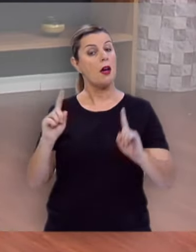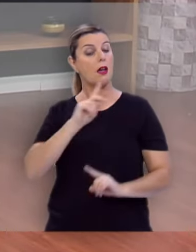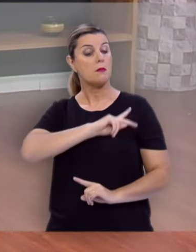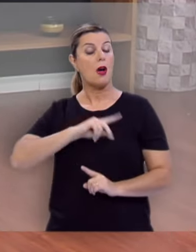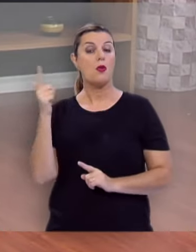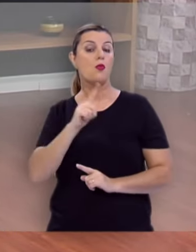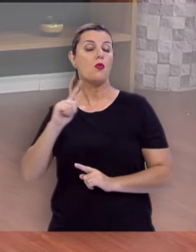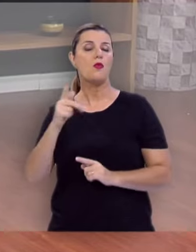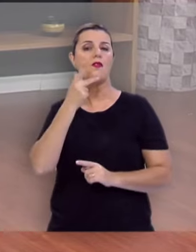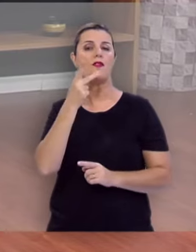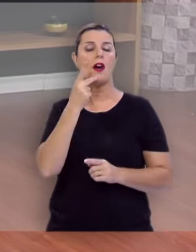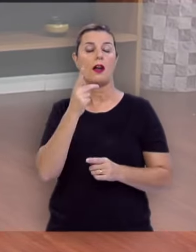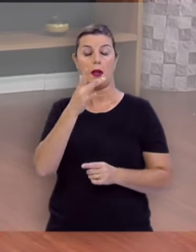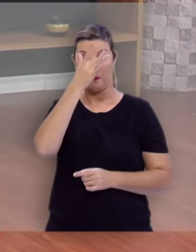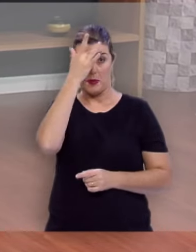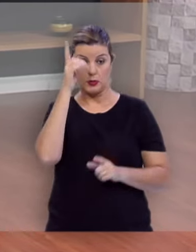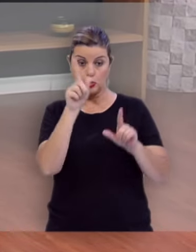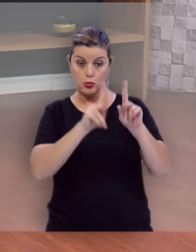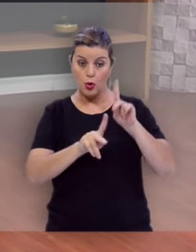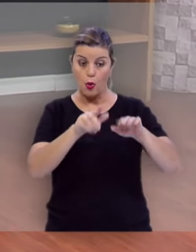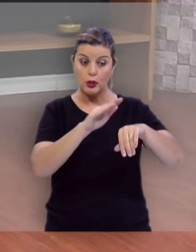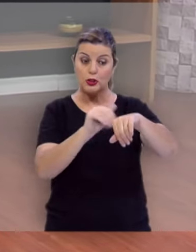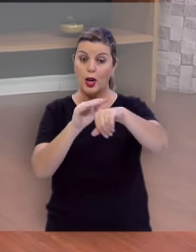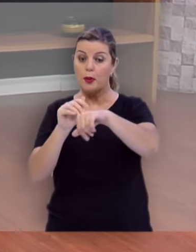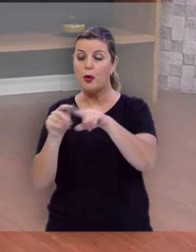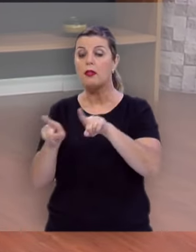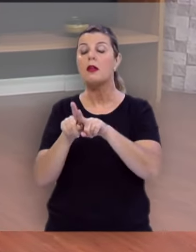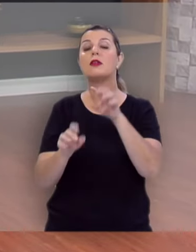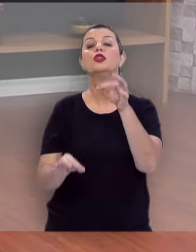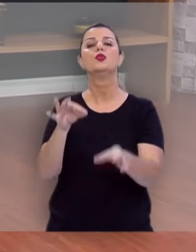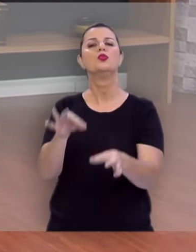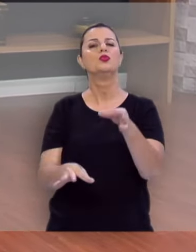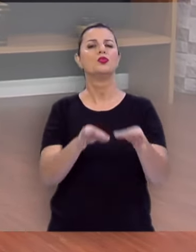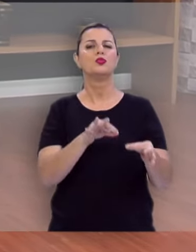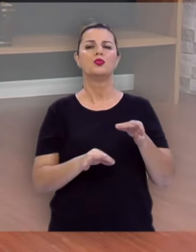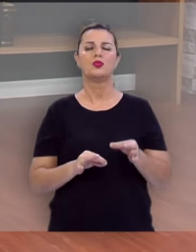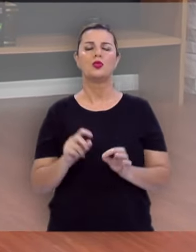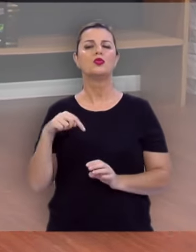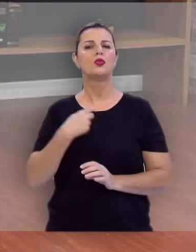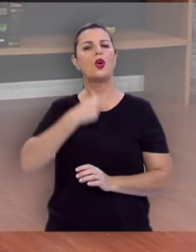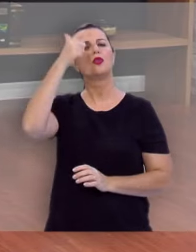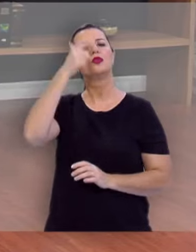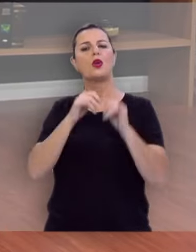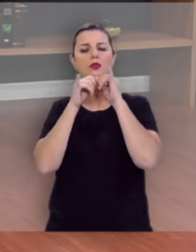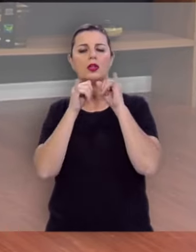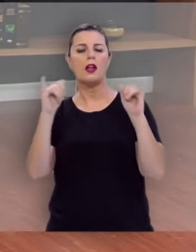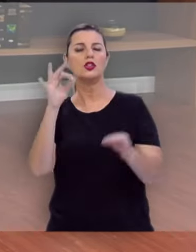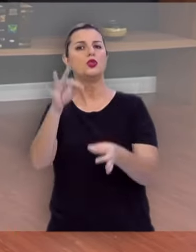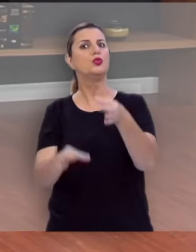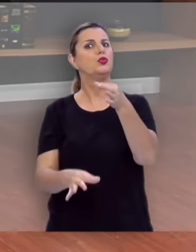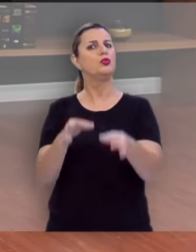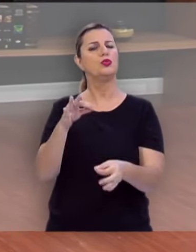Paulo prossegue e diz assim: e aos que Deus chamou, a esses Deus também justificou. Nós somos